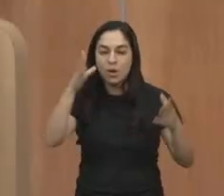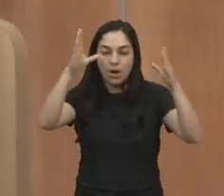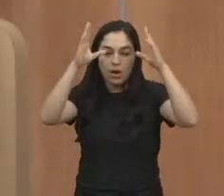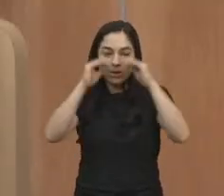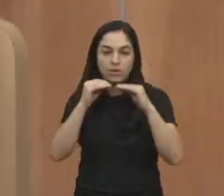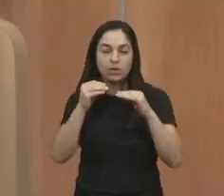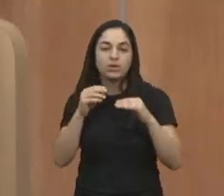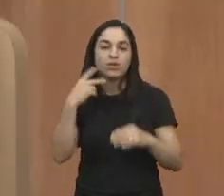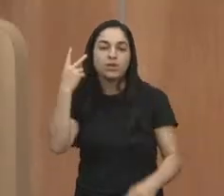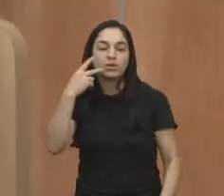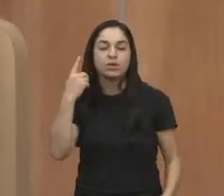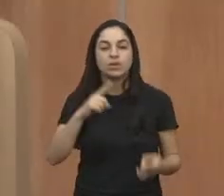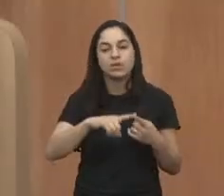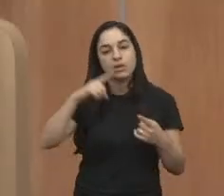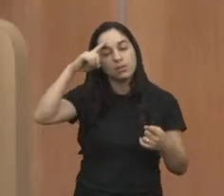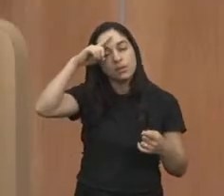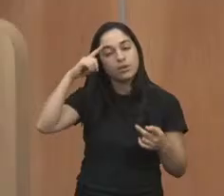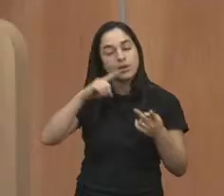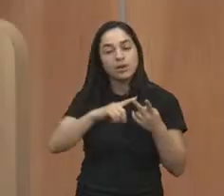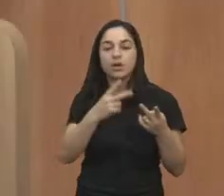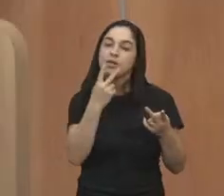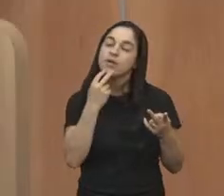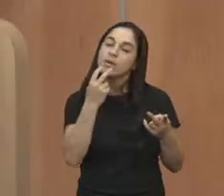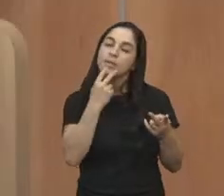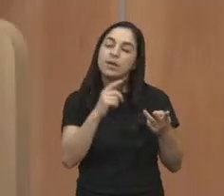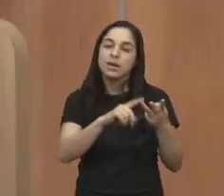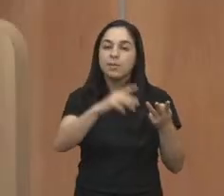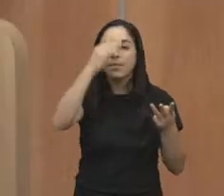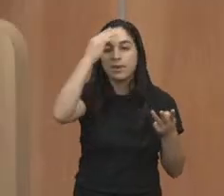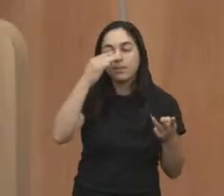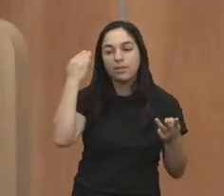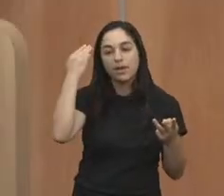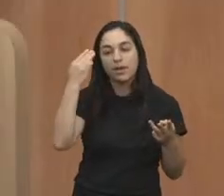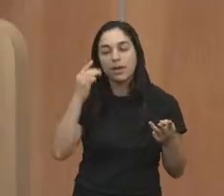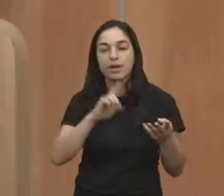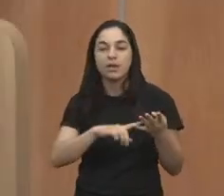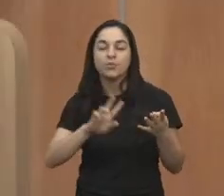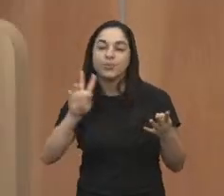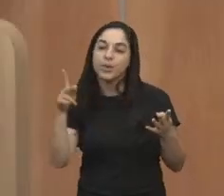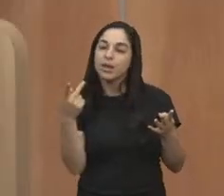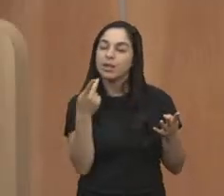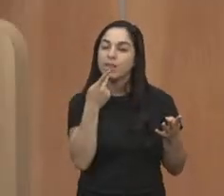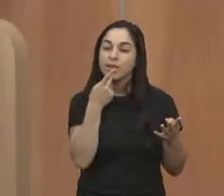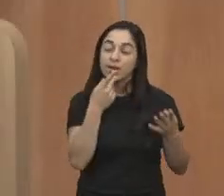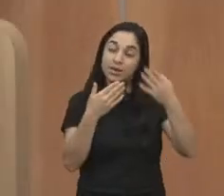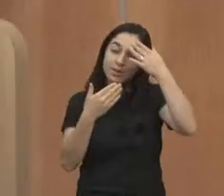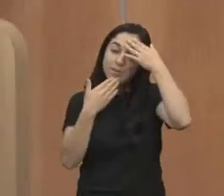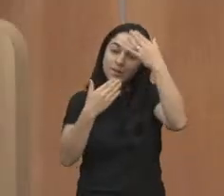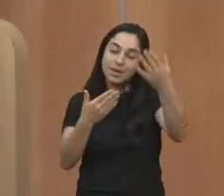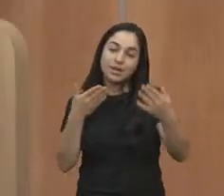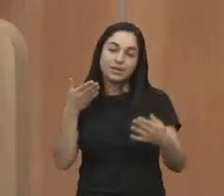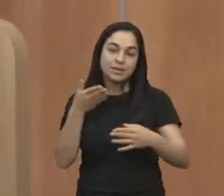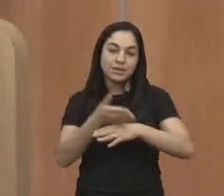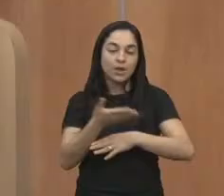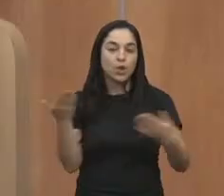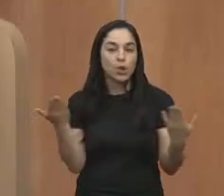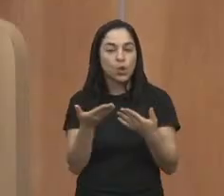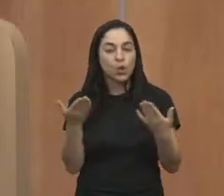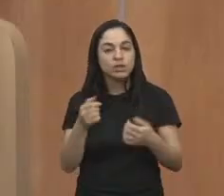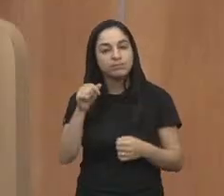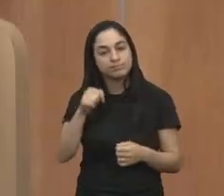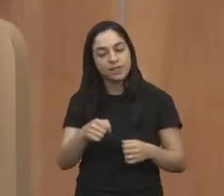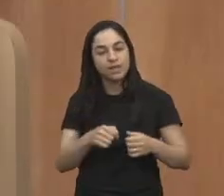vereadores, Daniel Mariano, Valmir do Parque Minha Lua, nossa vereadora Maria Amélia, Hernani Barreto. Obrigado pela presença nessa audiência